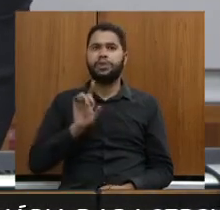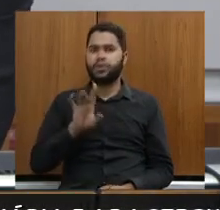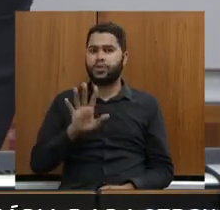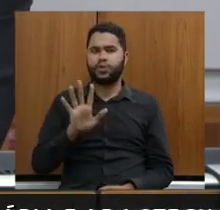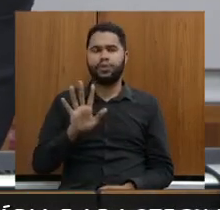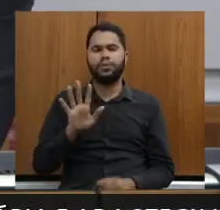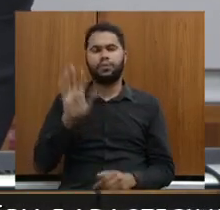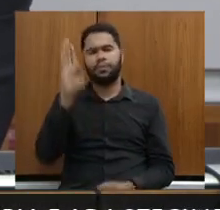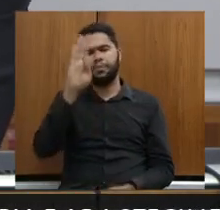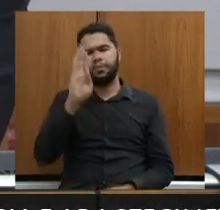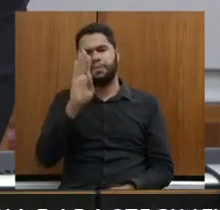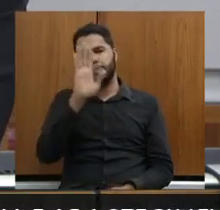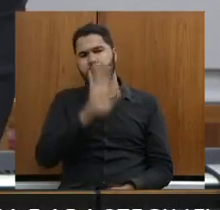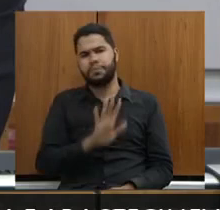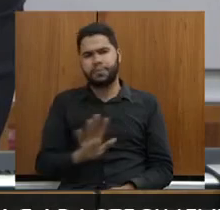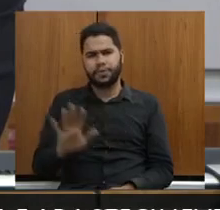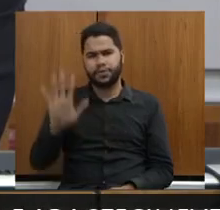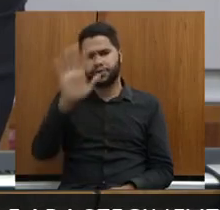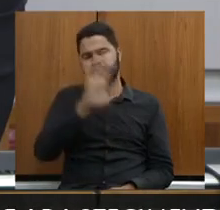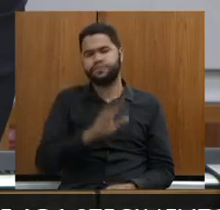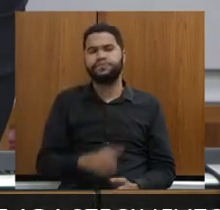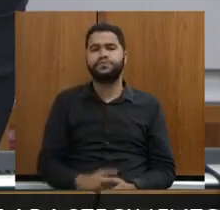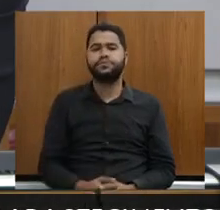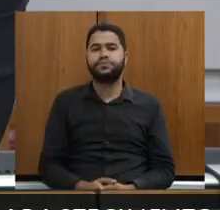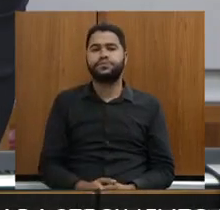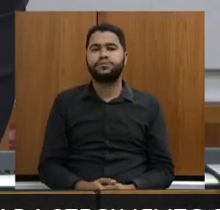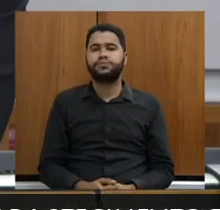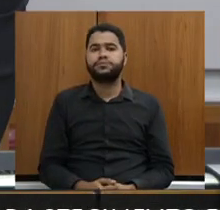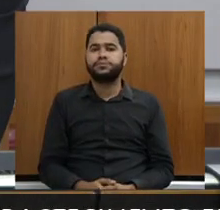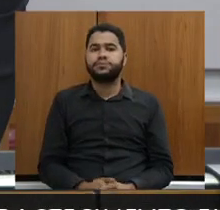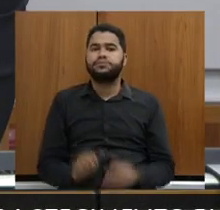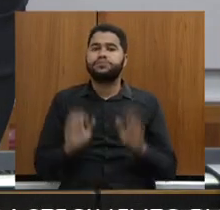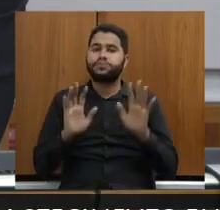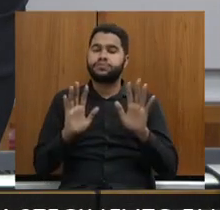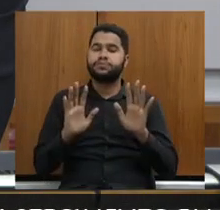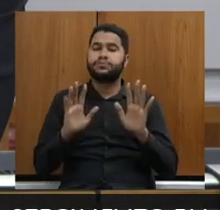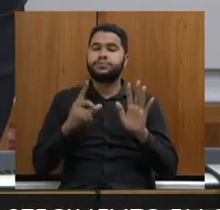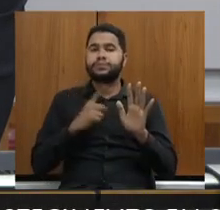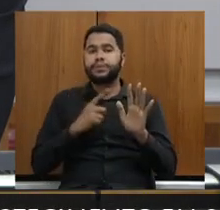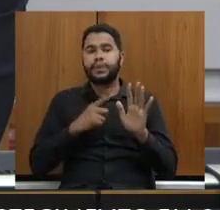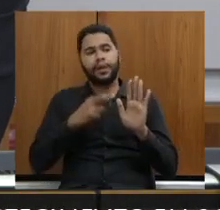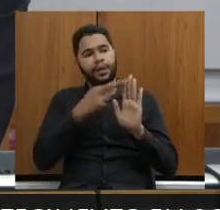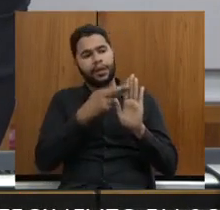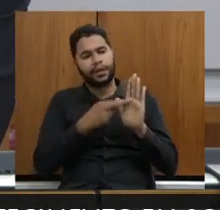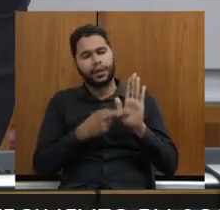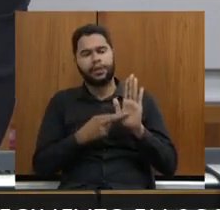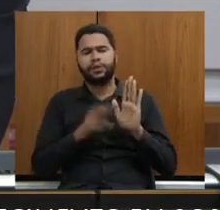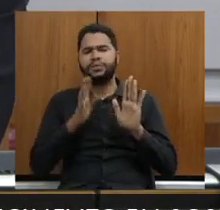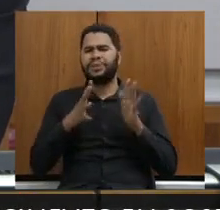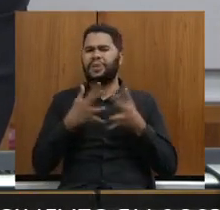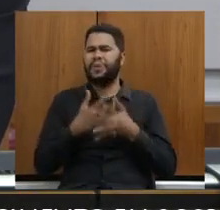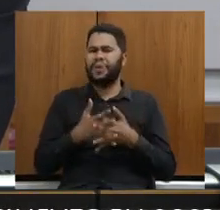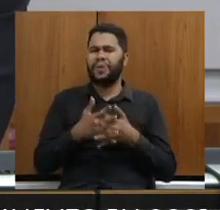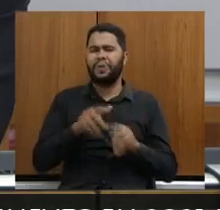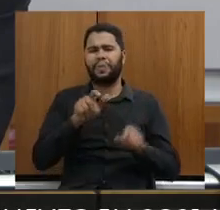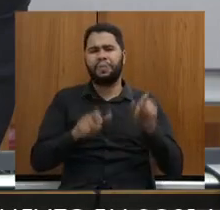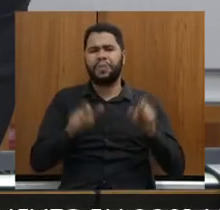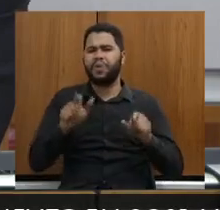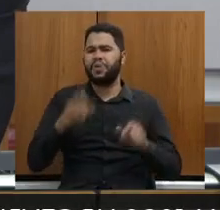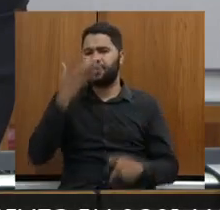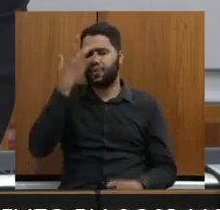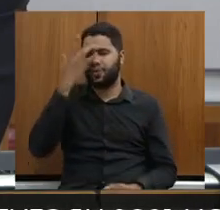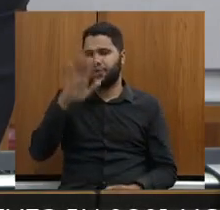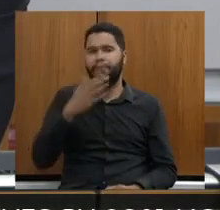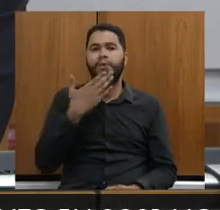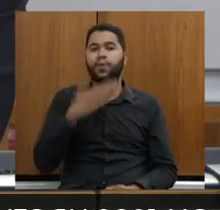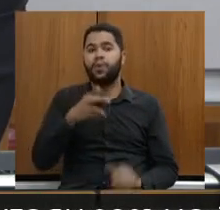em todos os sentidos eu tô falando na Secretaria da senhora mas uma vez que tem a regulamentação já muito complicado onde que as pessoas nem